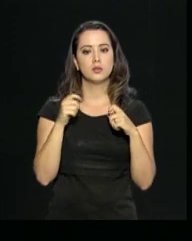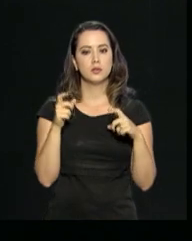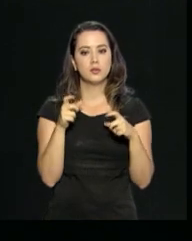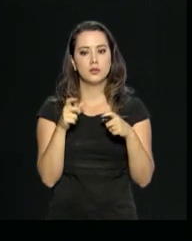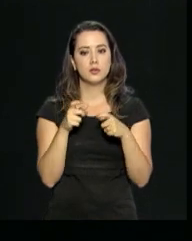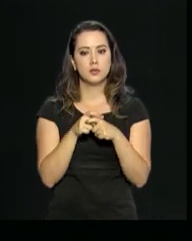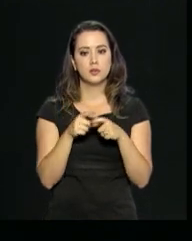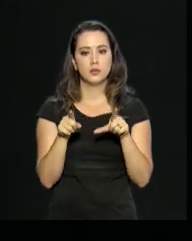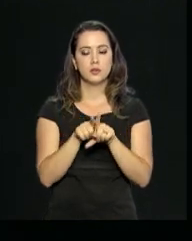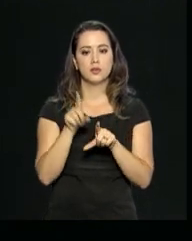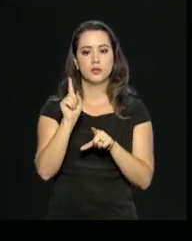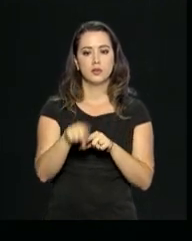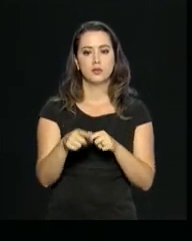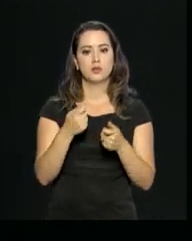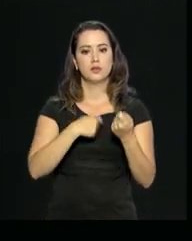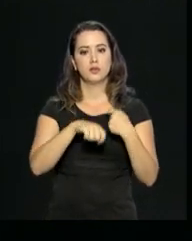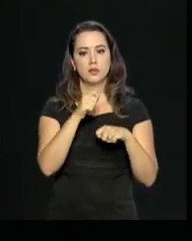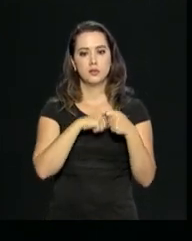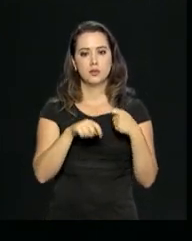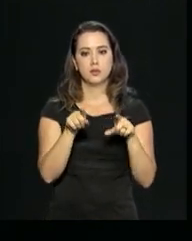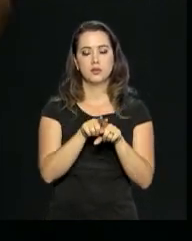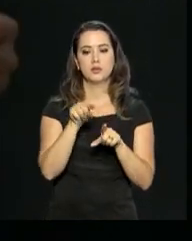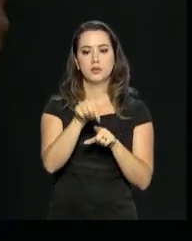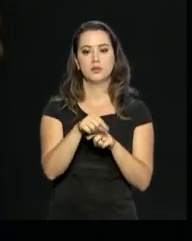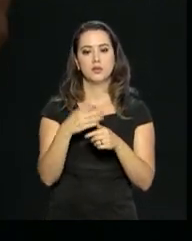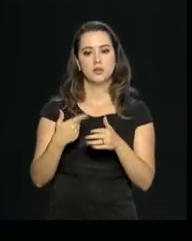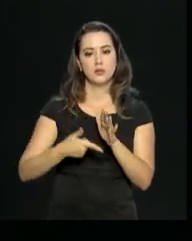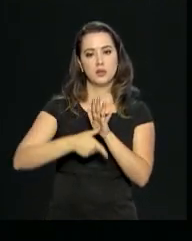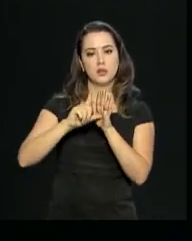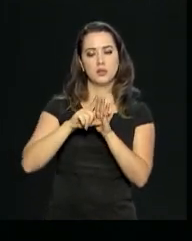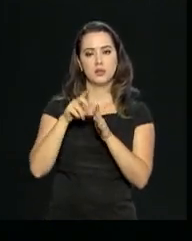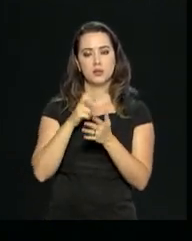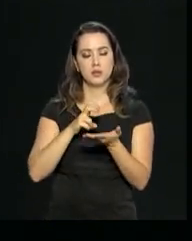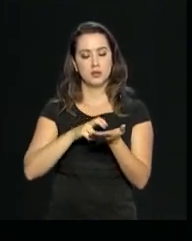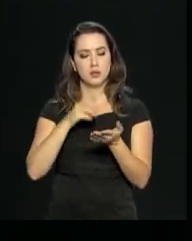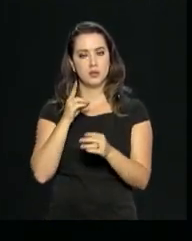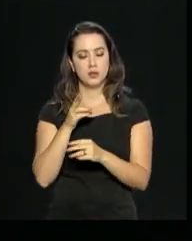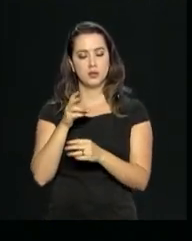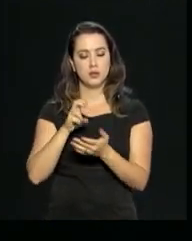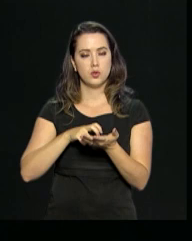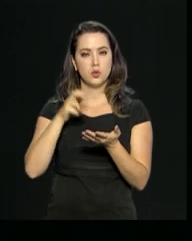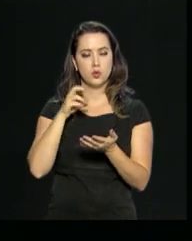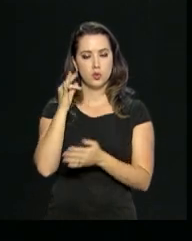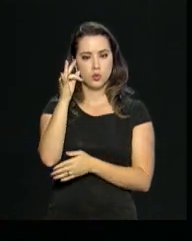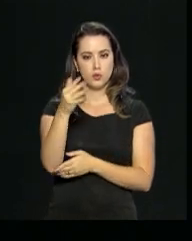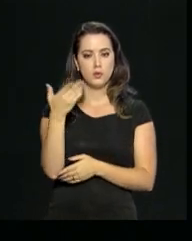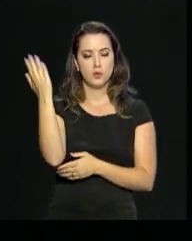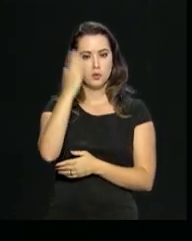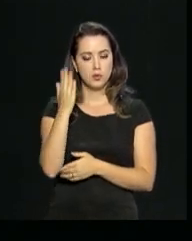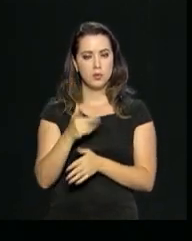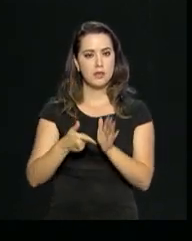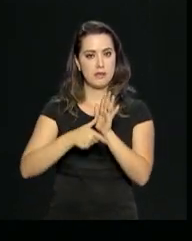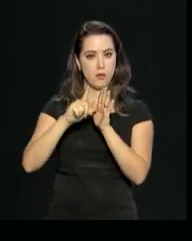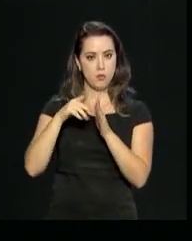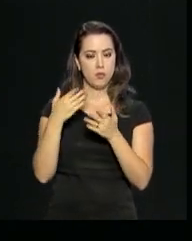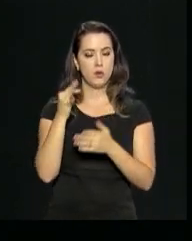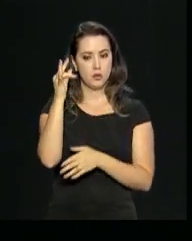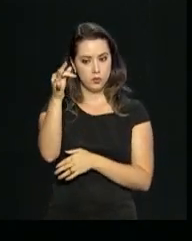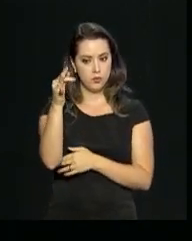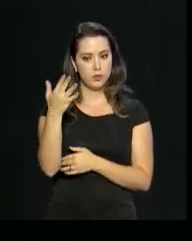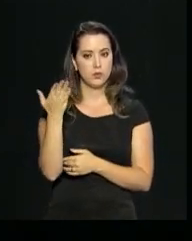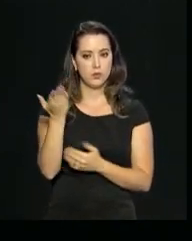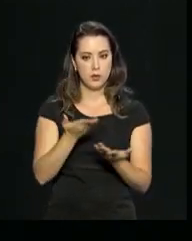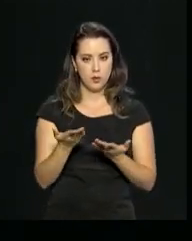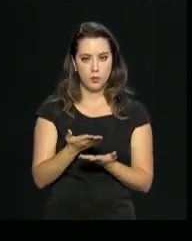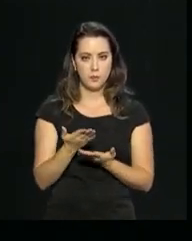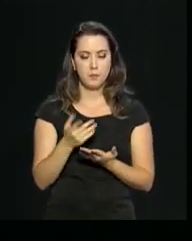moderna uma economia em que antecipam o futuro que já chegou eo brasil se antecipa a este futuro